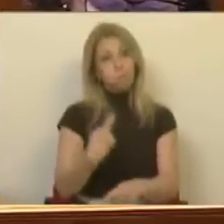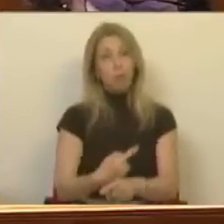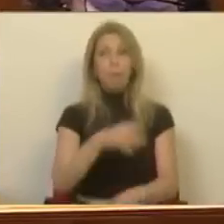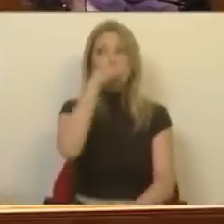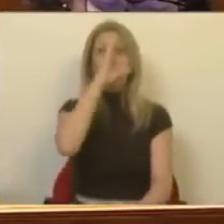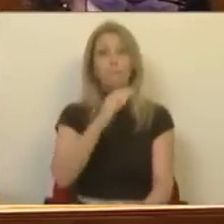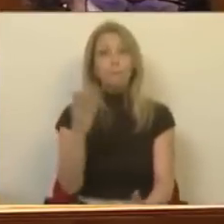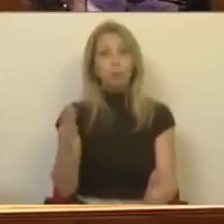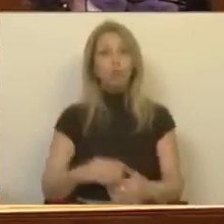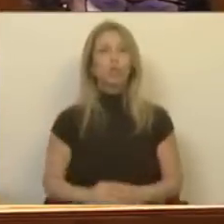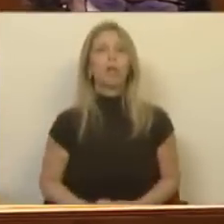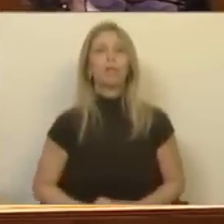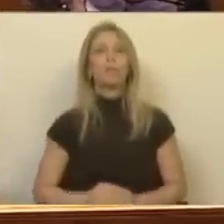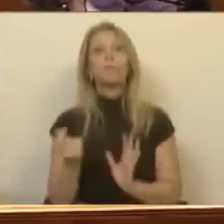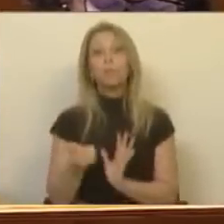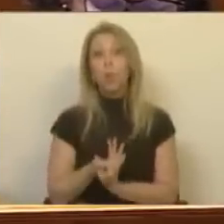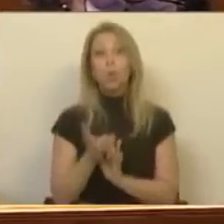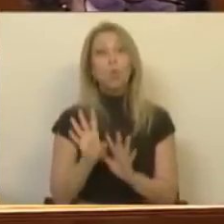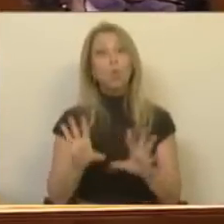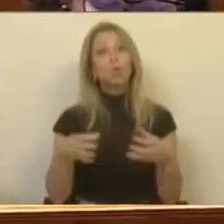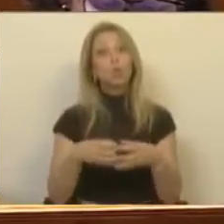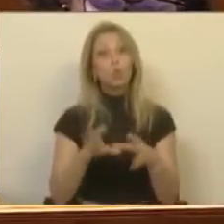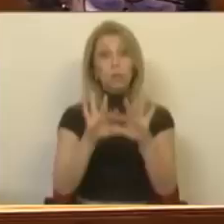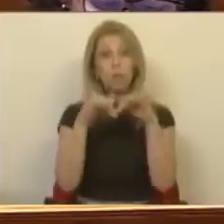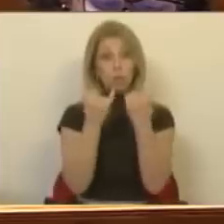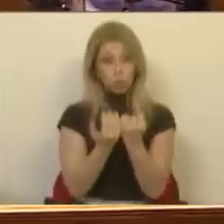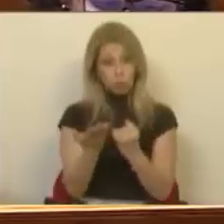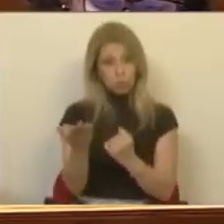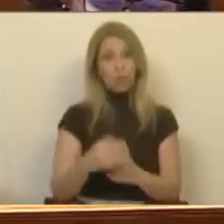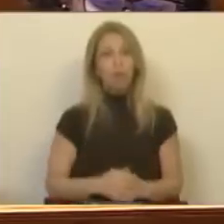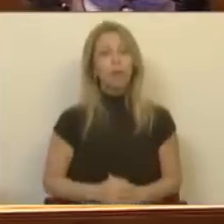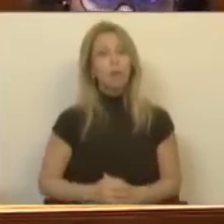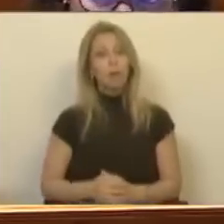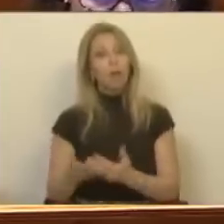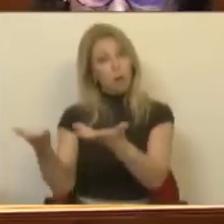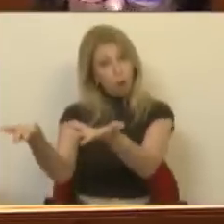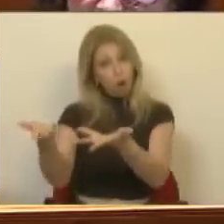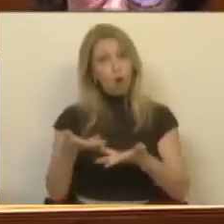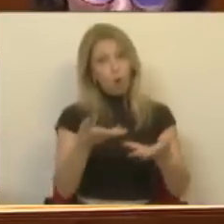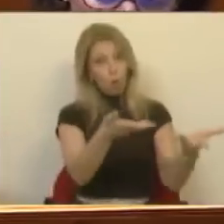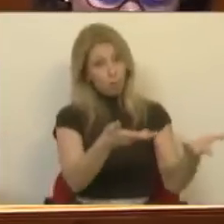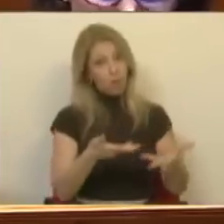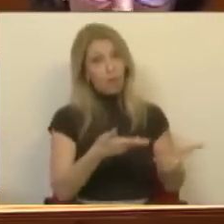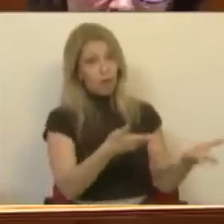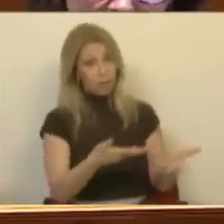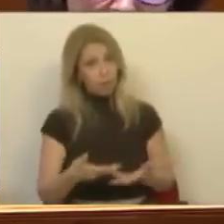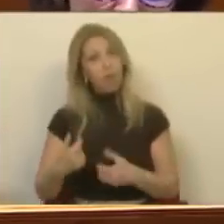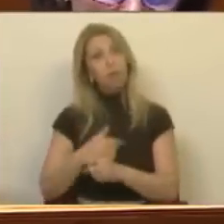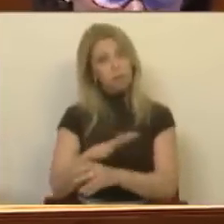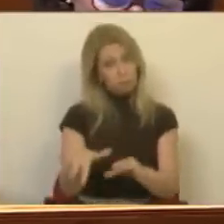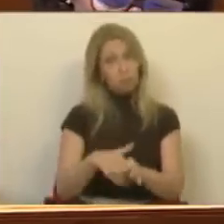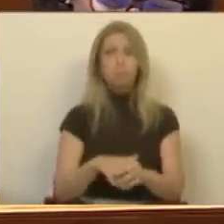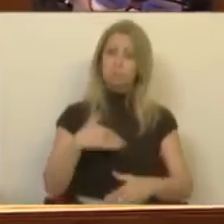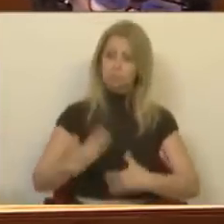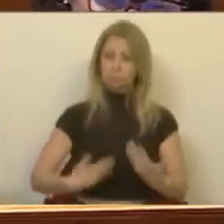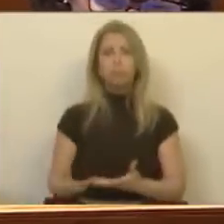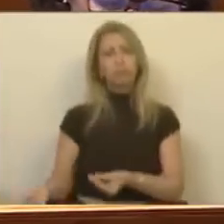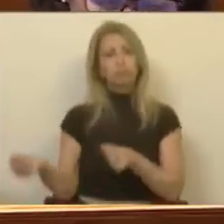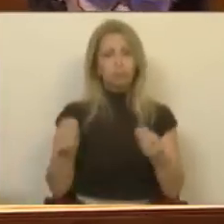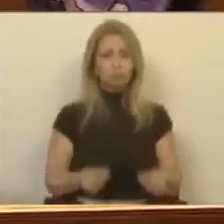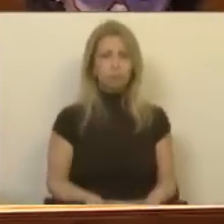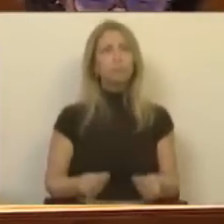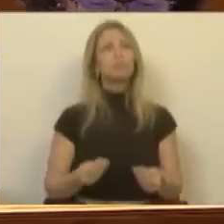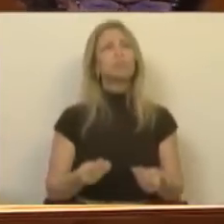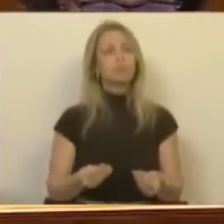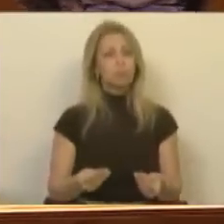é o conjunto de sociedade que é convidada a mobilizar e apresentar para execução do